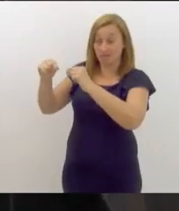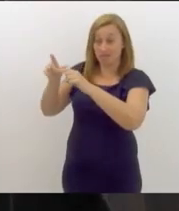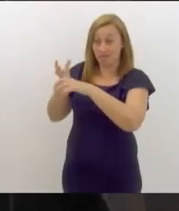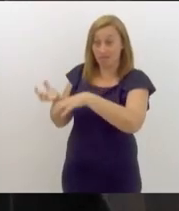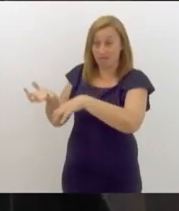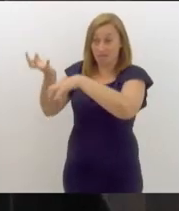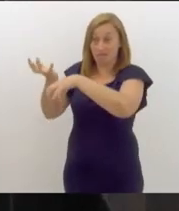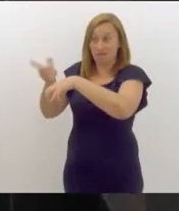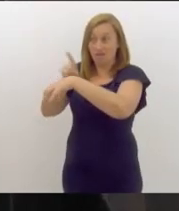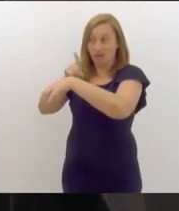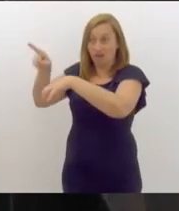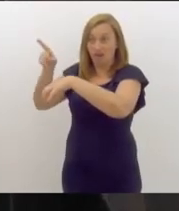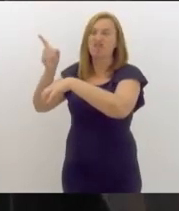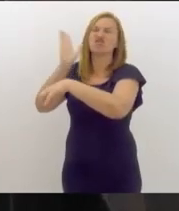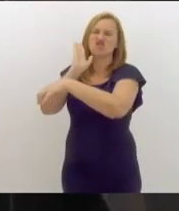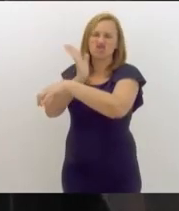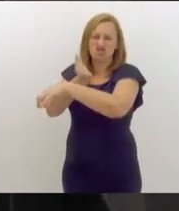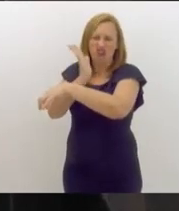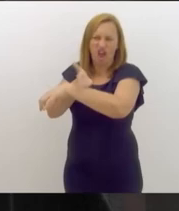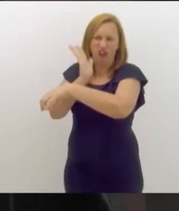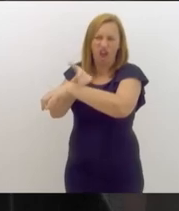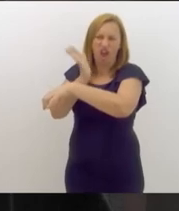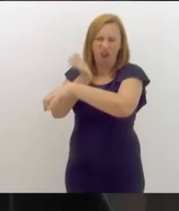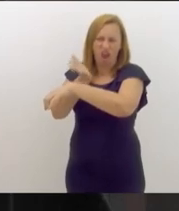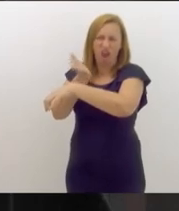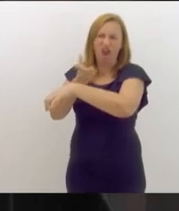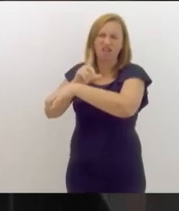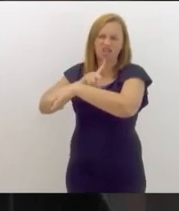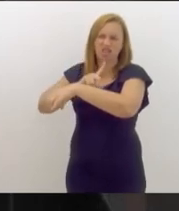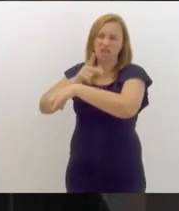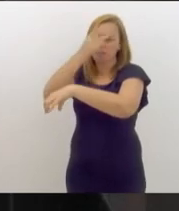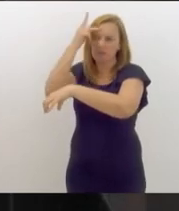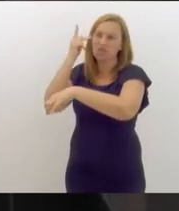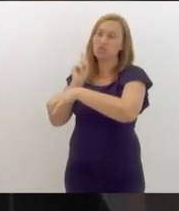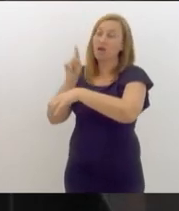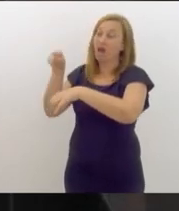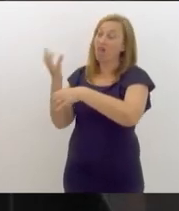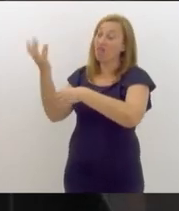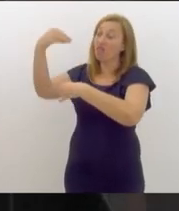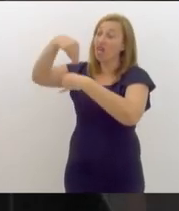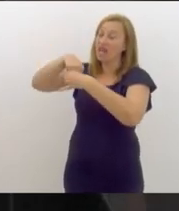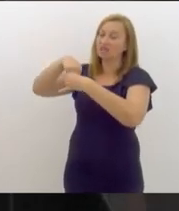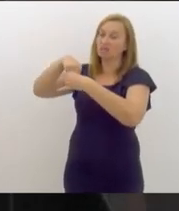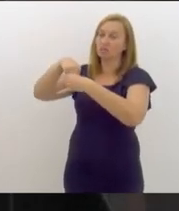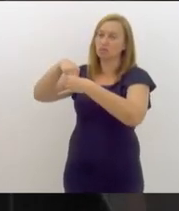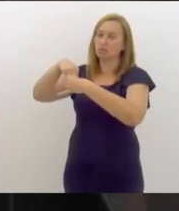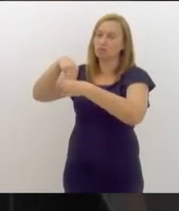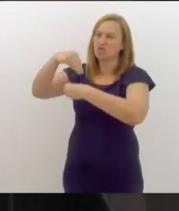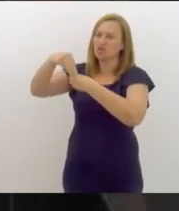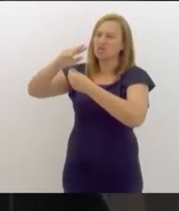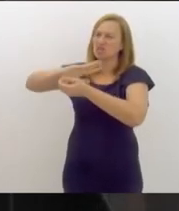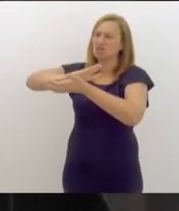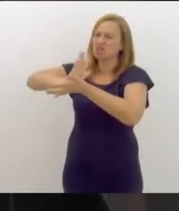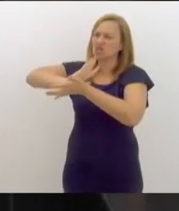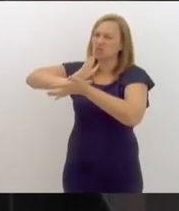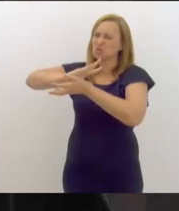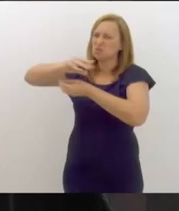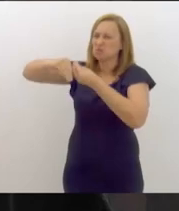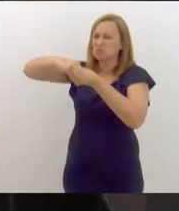nacional já haviam implantados dentro do congresso nacional dentro do